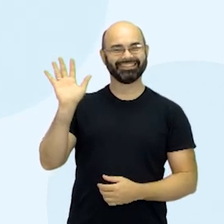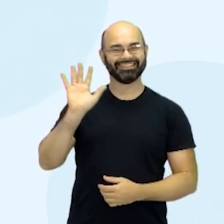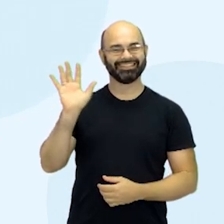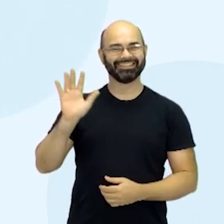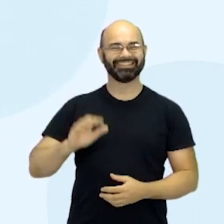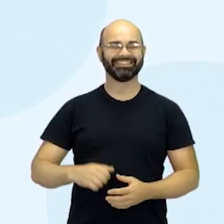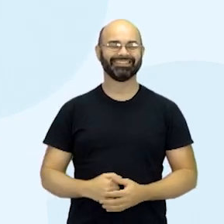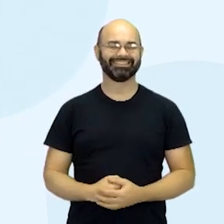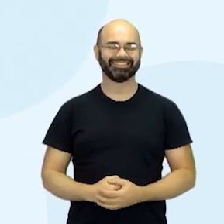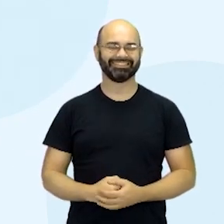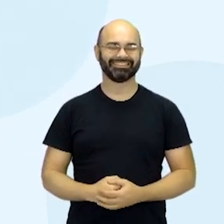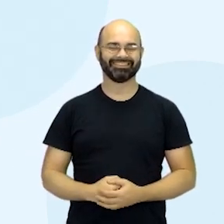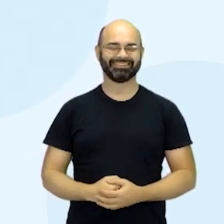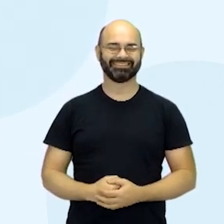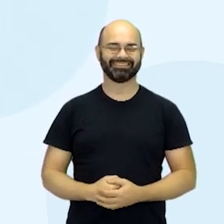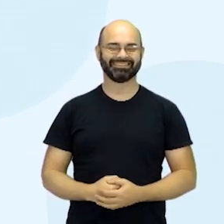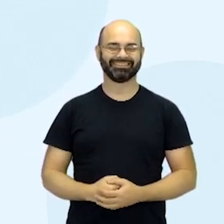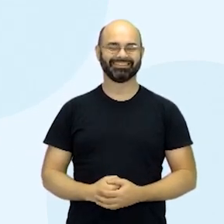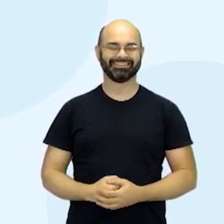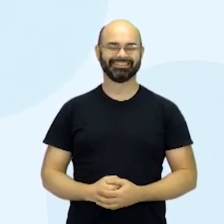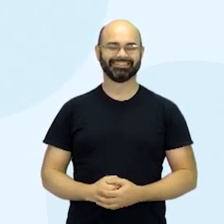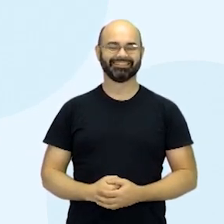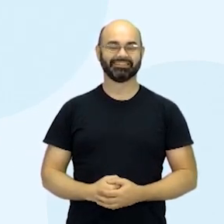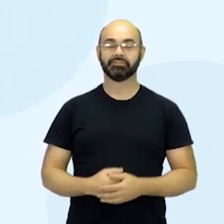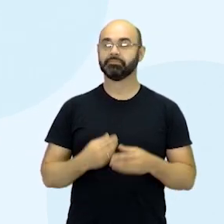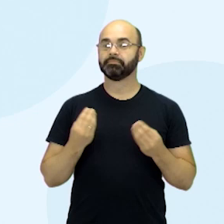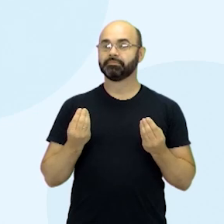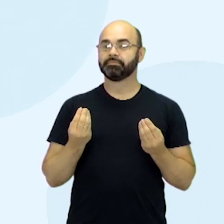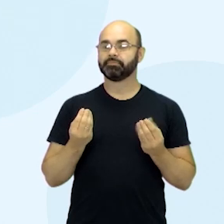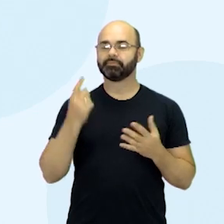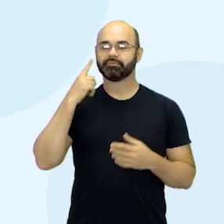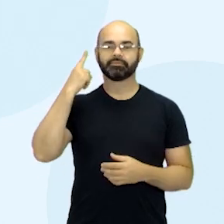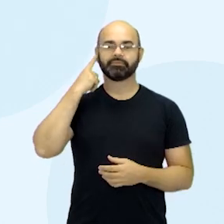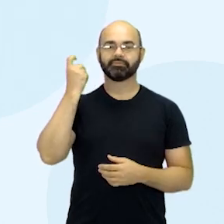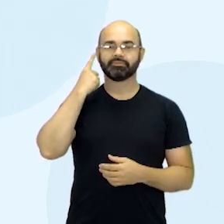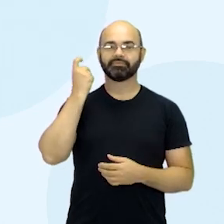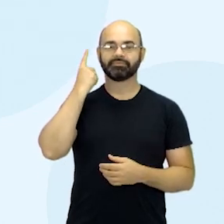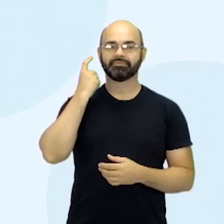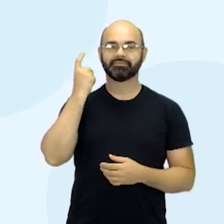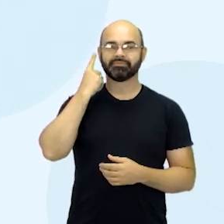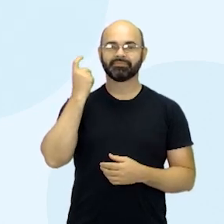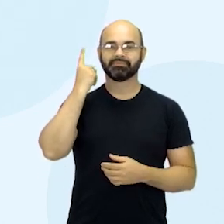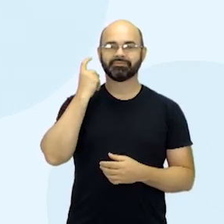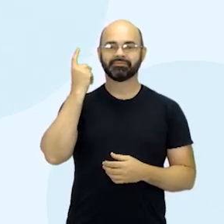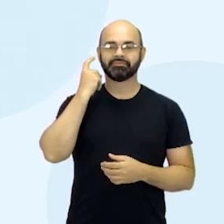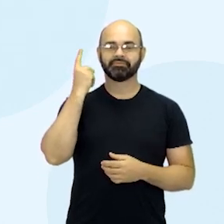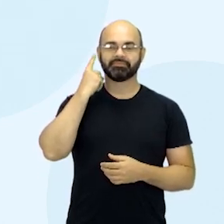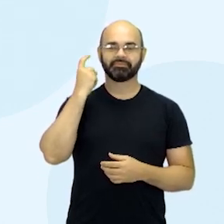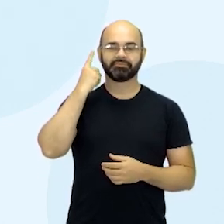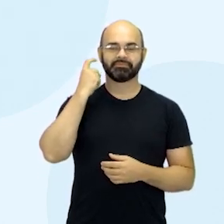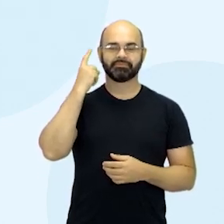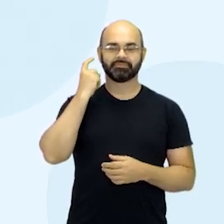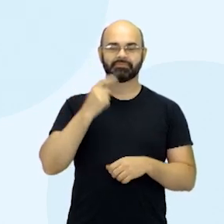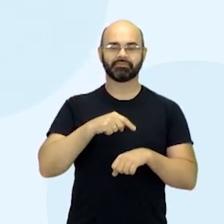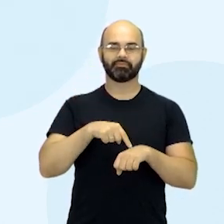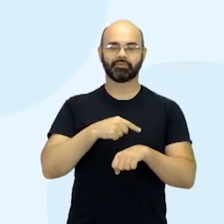Já tá? Já temos resposta aqui que tá Muito bom. com o nosso tic-tac, eu tô achando que não. Eu vou aproveitar para dar um abraço aqui para